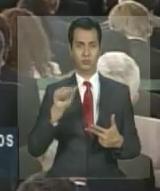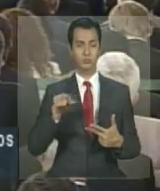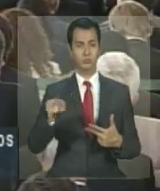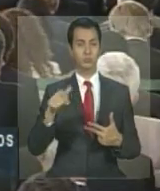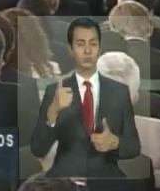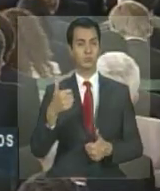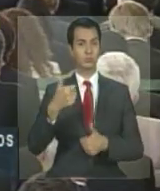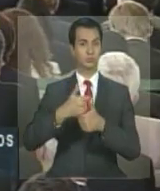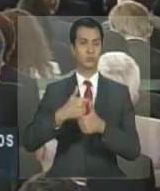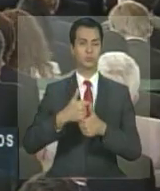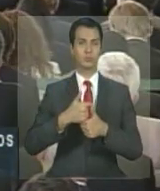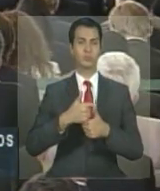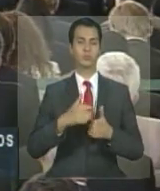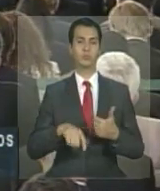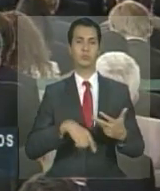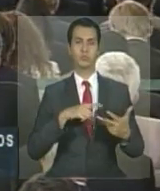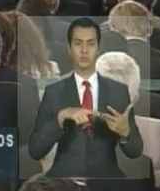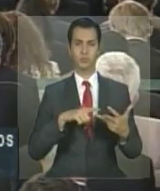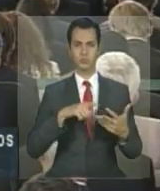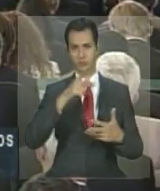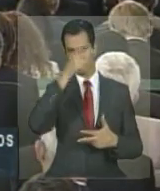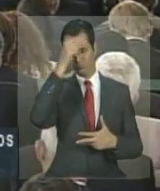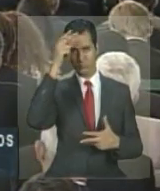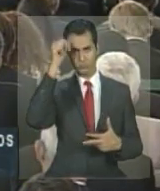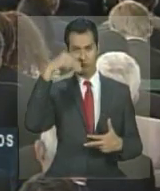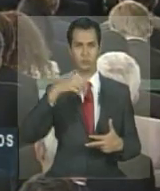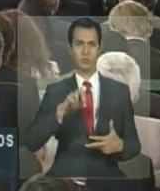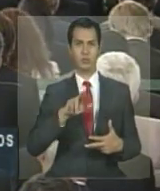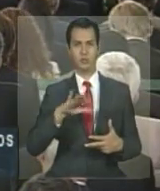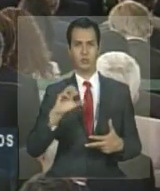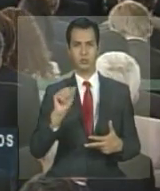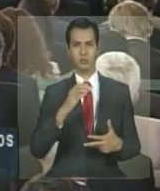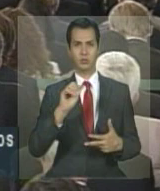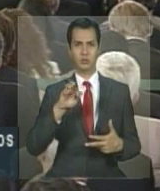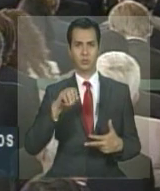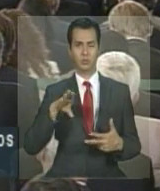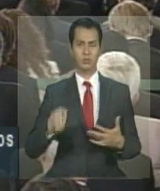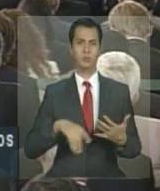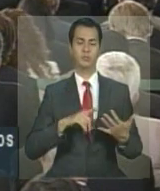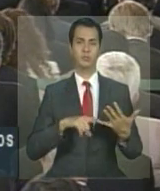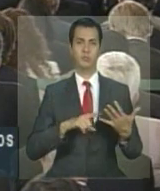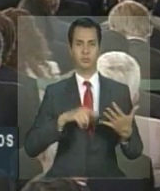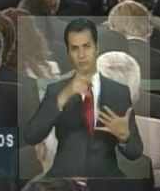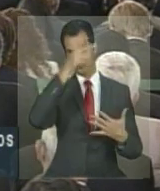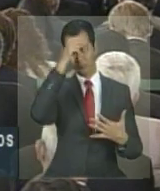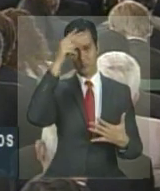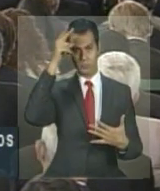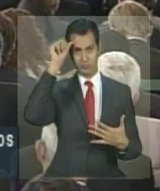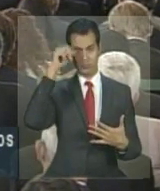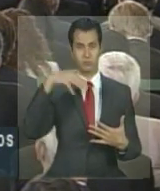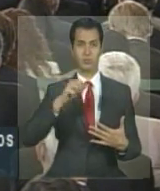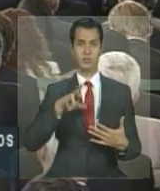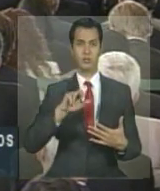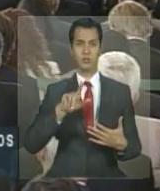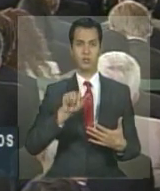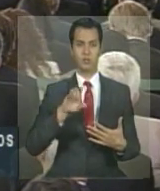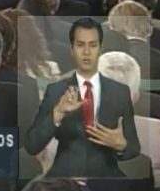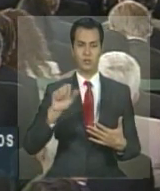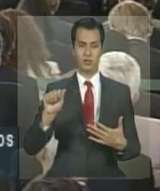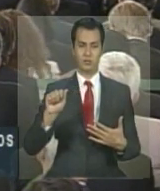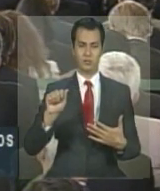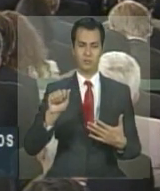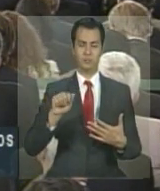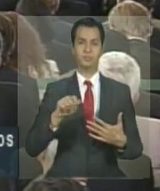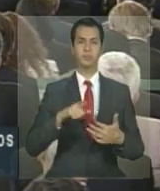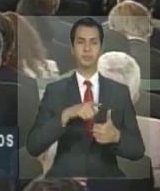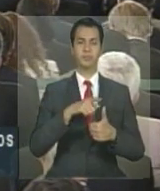exercício, de Guarulhos, prefeita Maria do Carmo Lara, de Betim, prefeita Marília